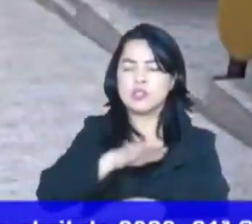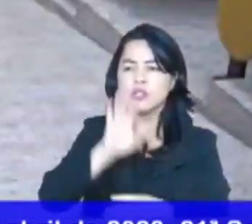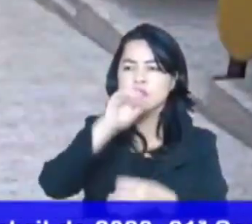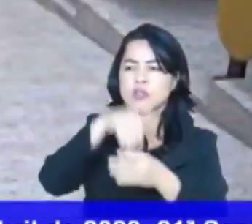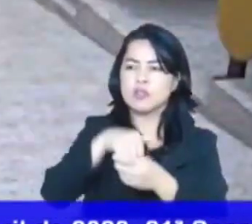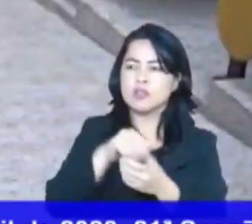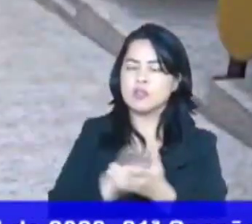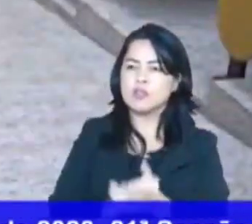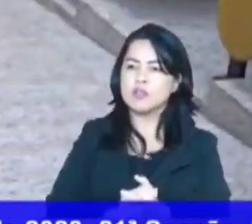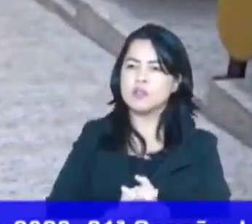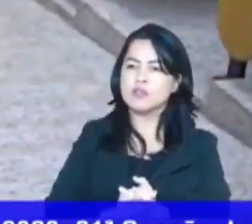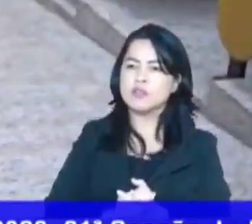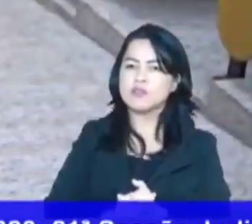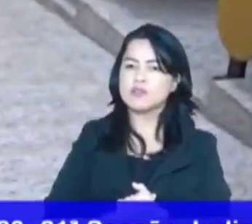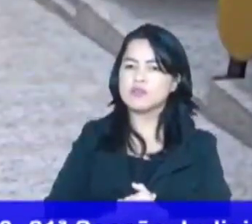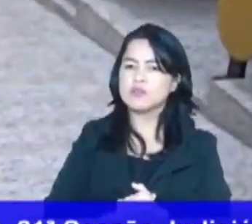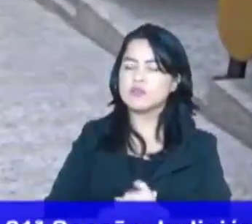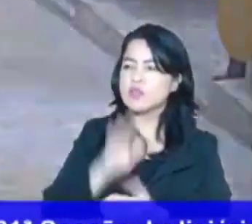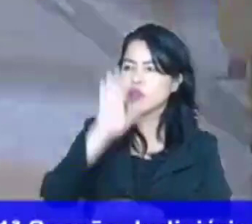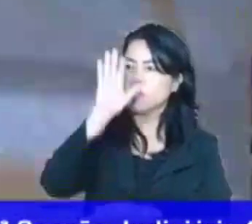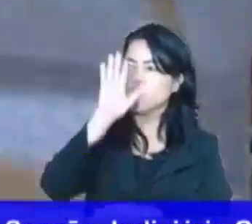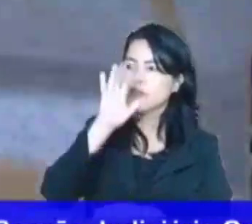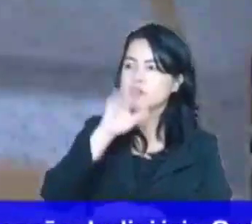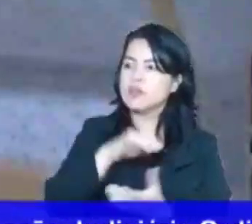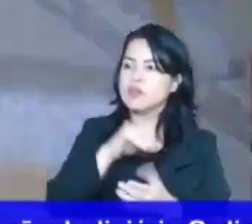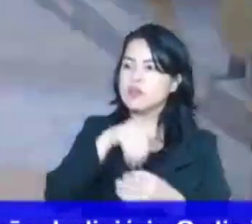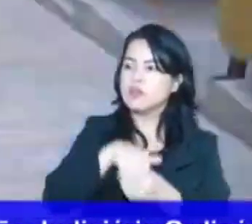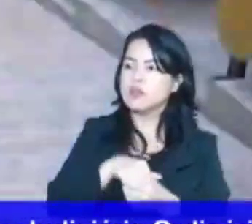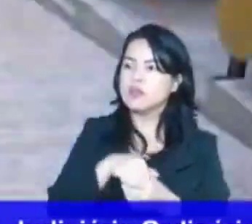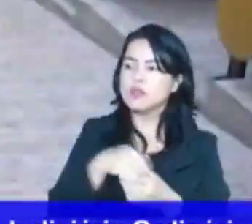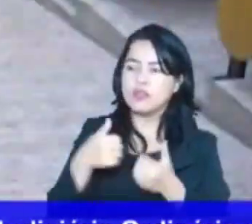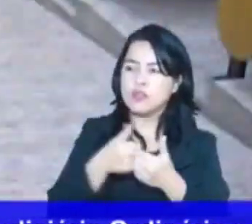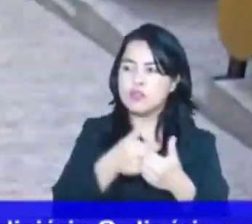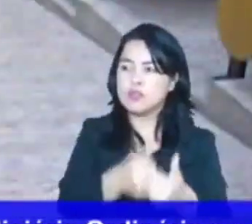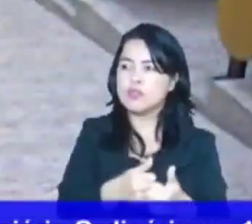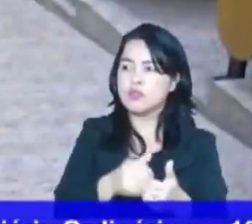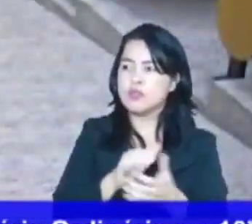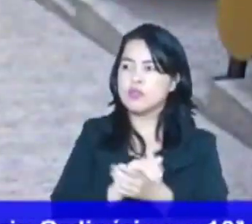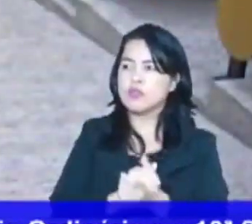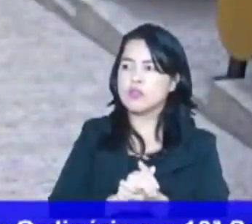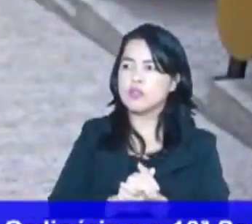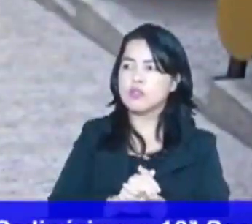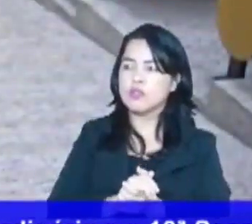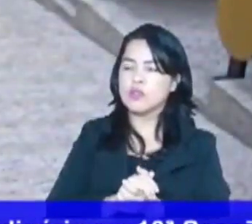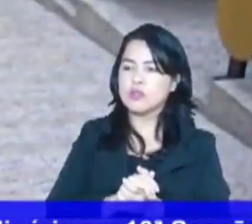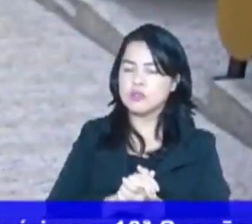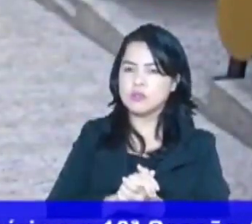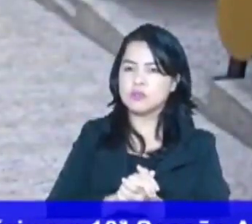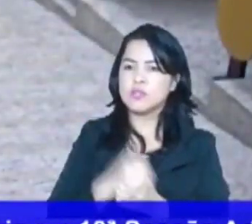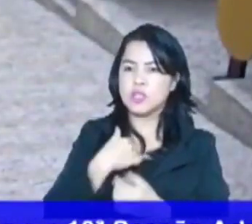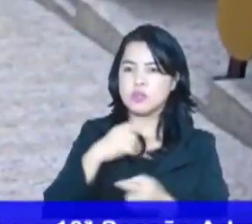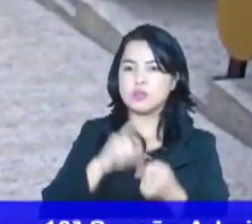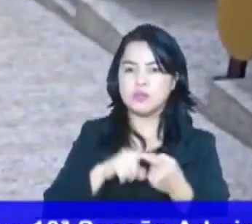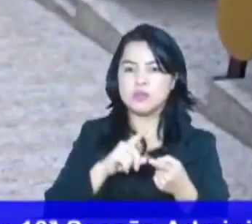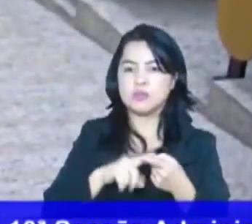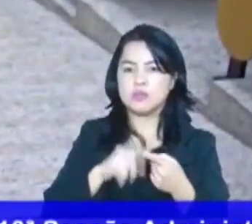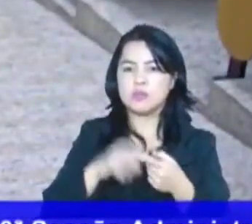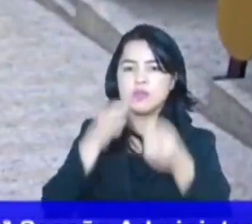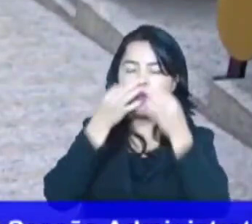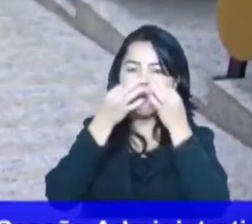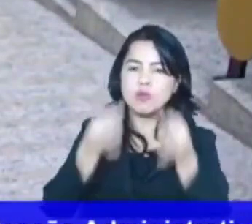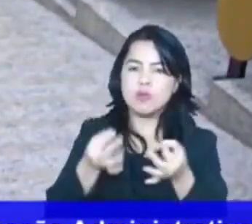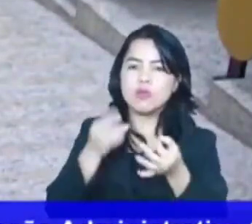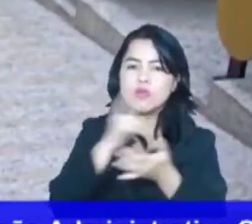o juiz Imagem ampla do plenário. Presidente, estou de acordo, acompanho o relator. Juiz Matias, Eu também acompanho o